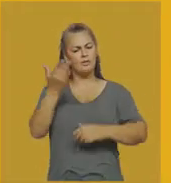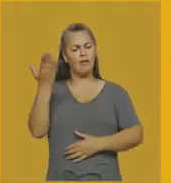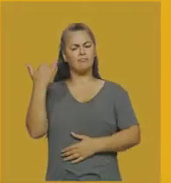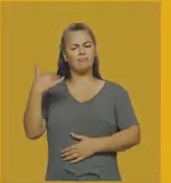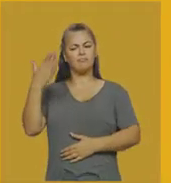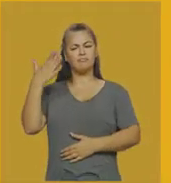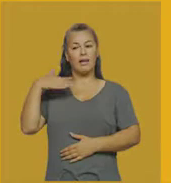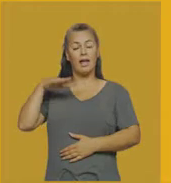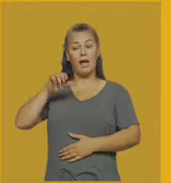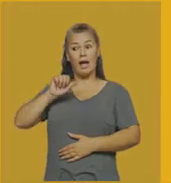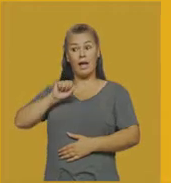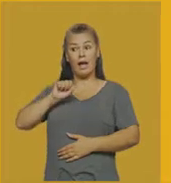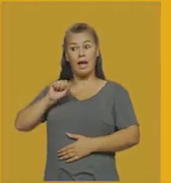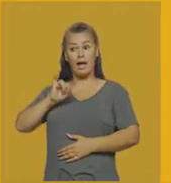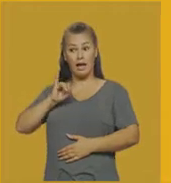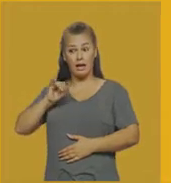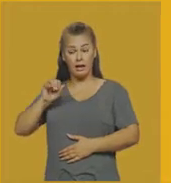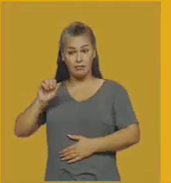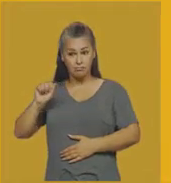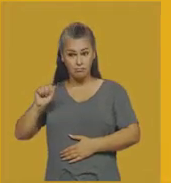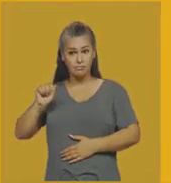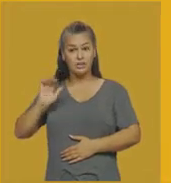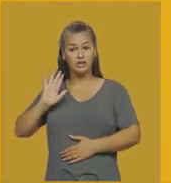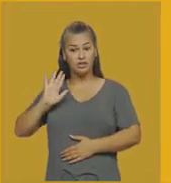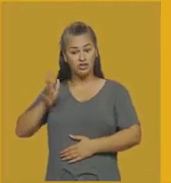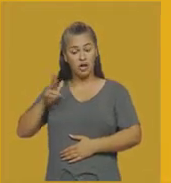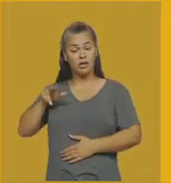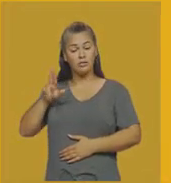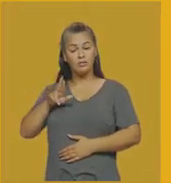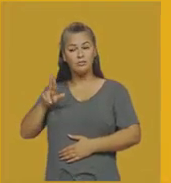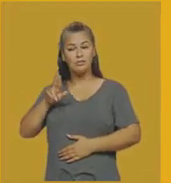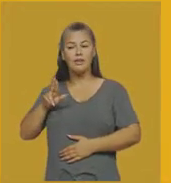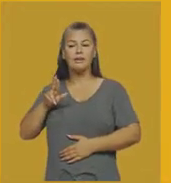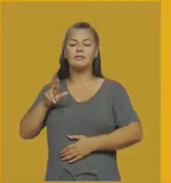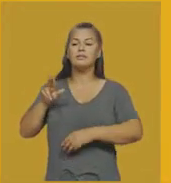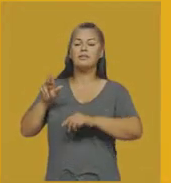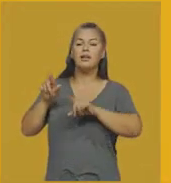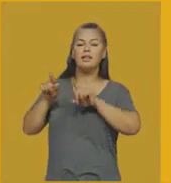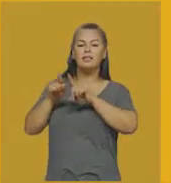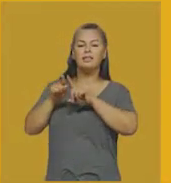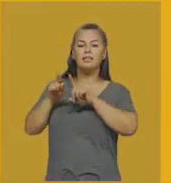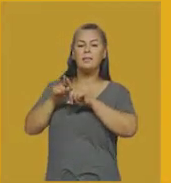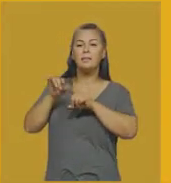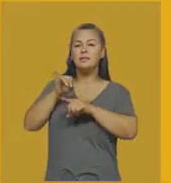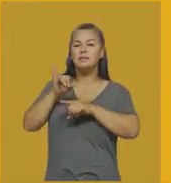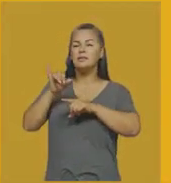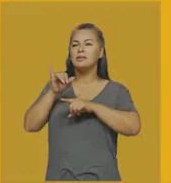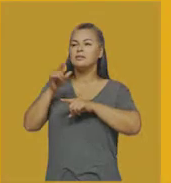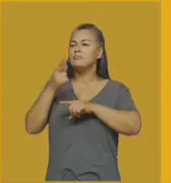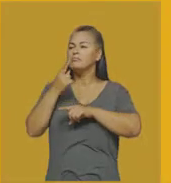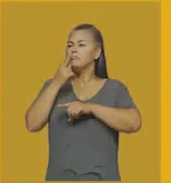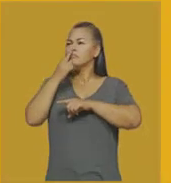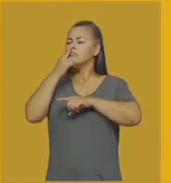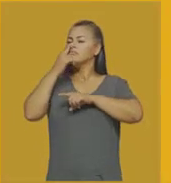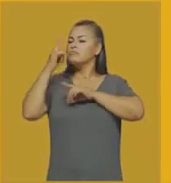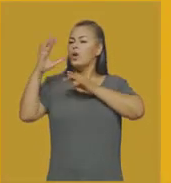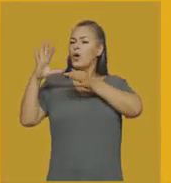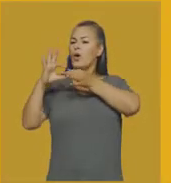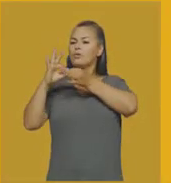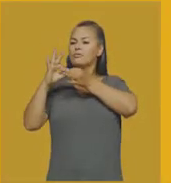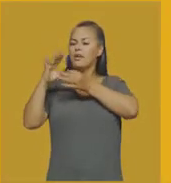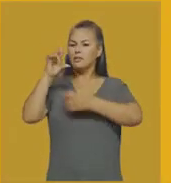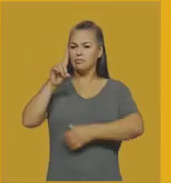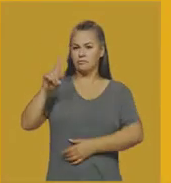fazer medicamentos, para diversão e também finalidades espirituais. Na